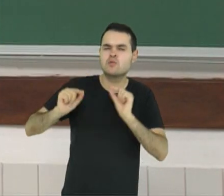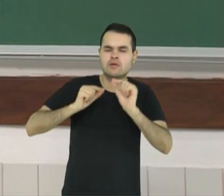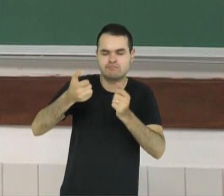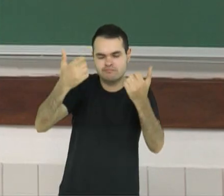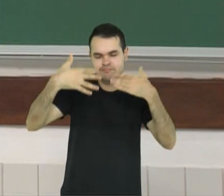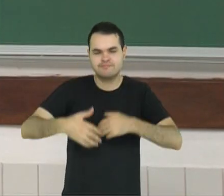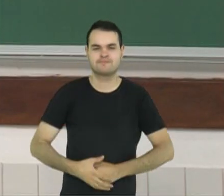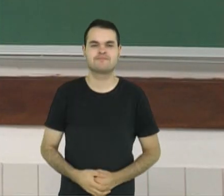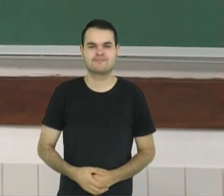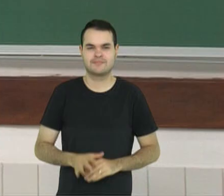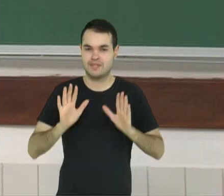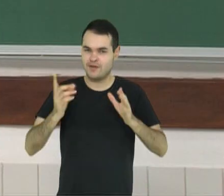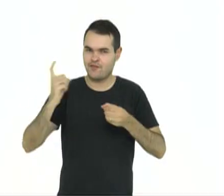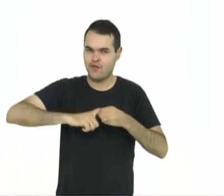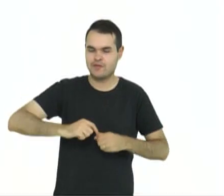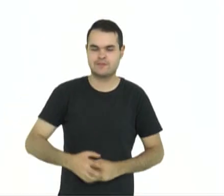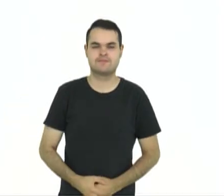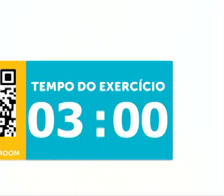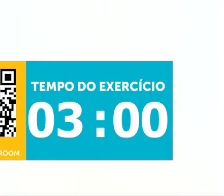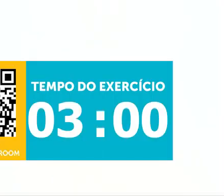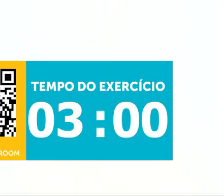estou aguardando. E já voltamos.